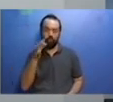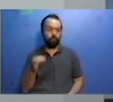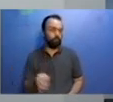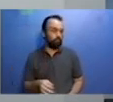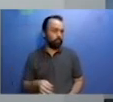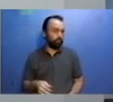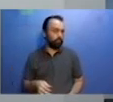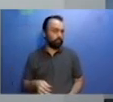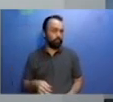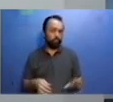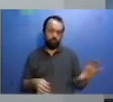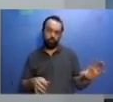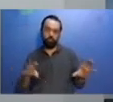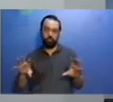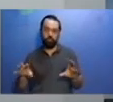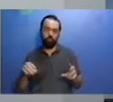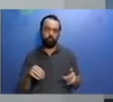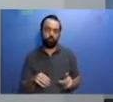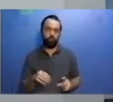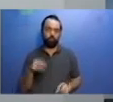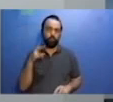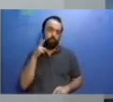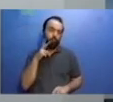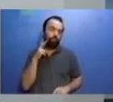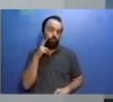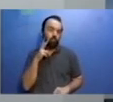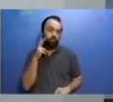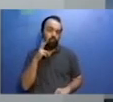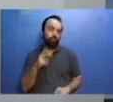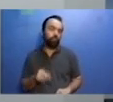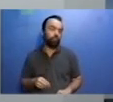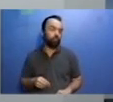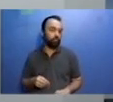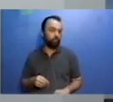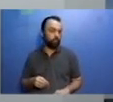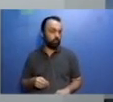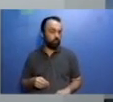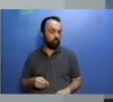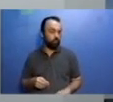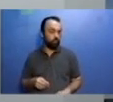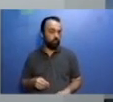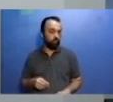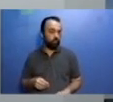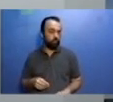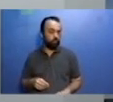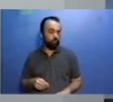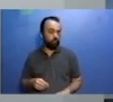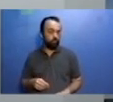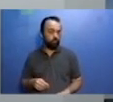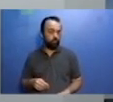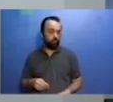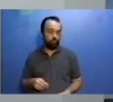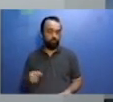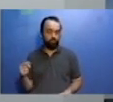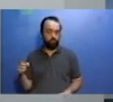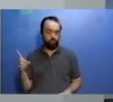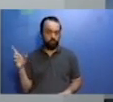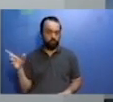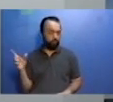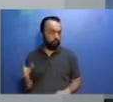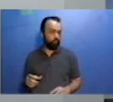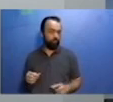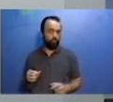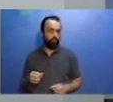essa uva e a uva mais branca, pode-se fabricar o vinho tinto quanto o vinho, esse outro vinho aqui. Aqui nós temos a